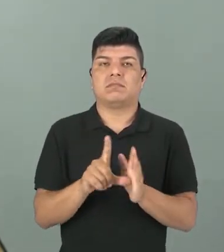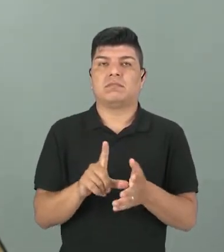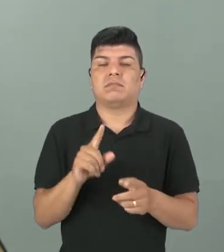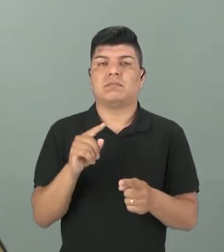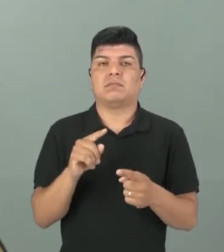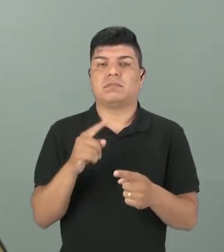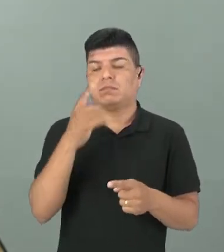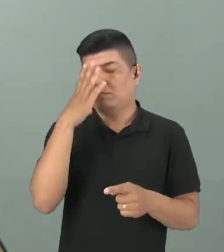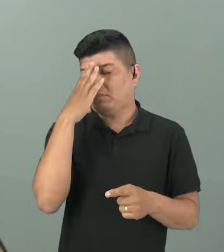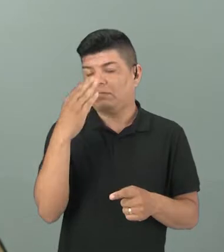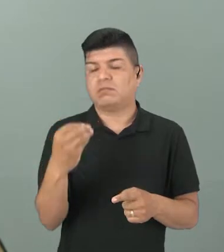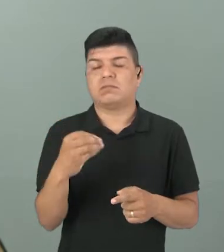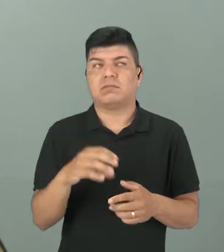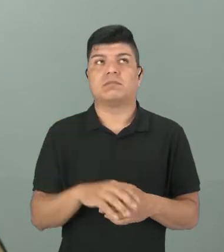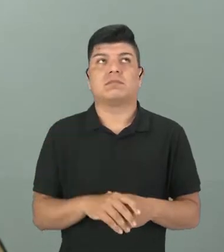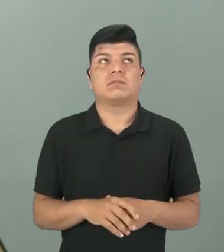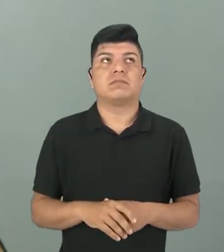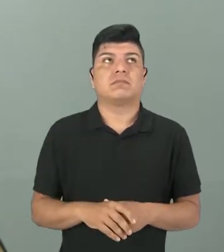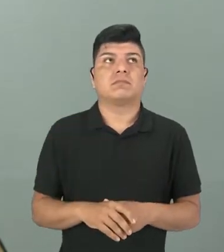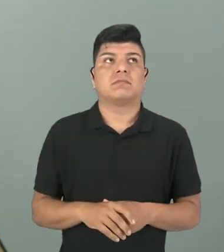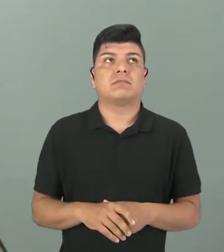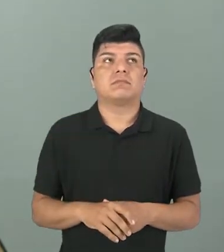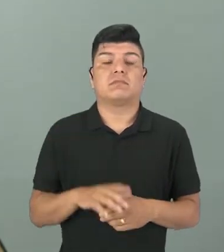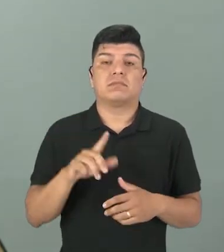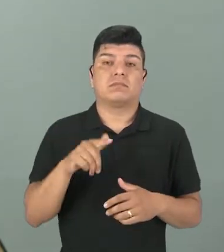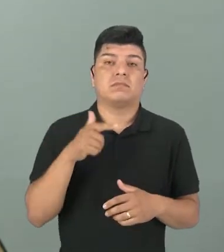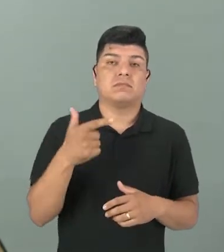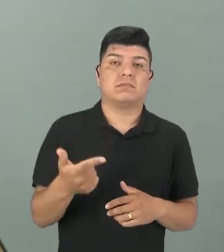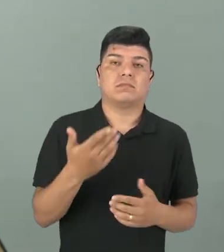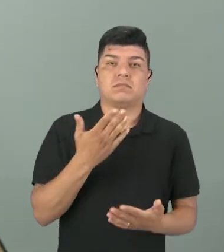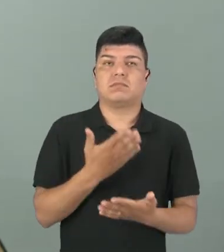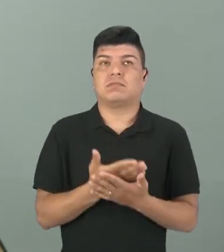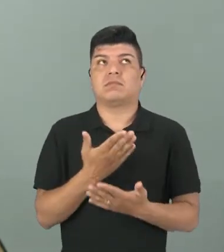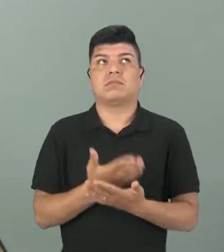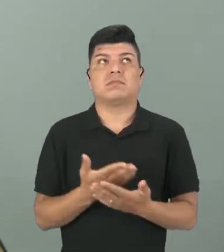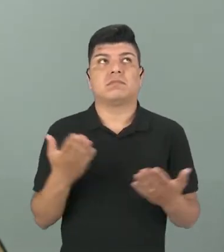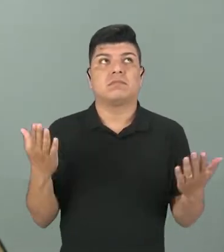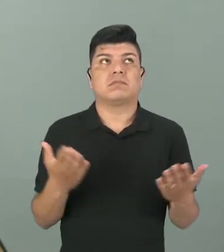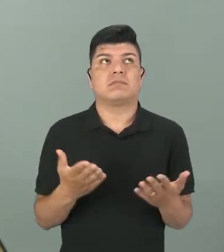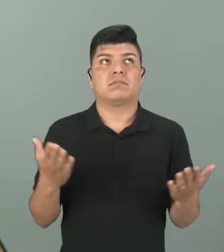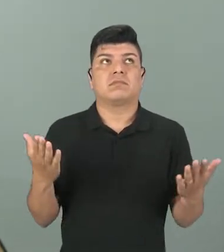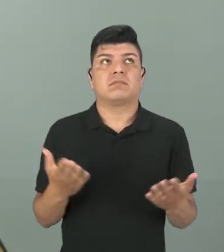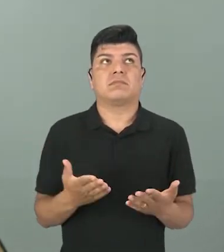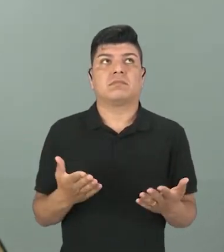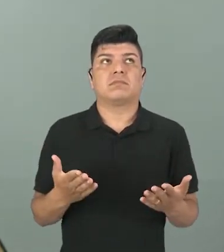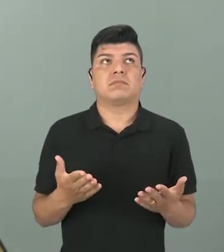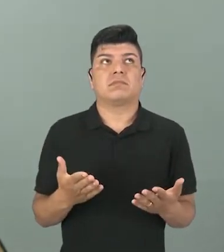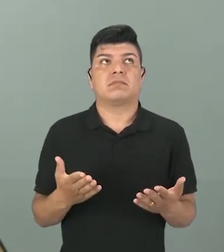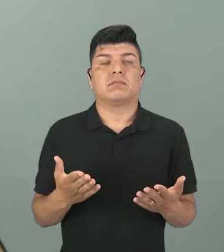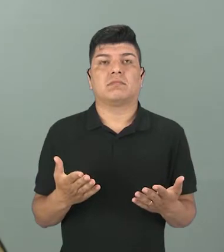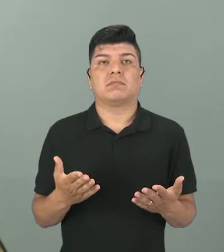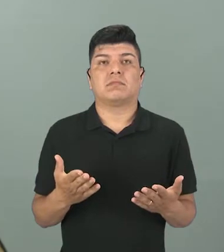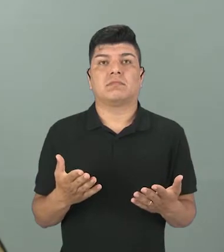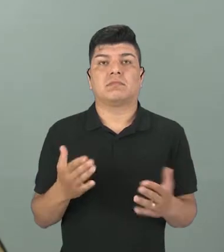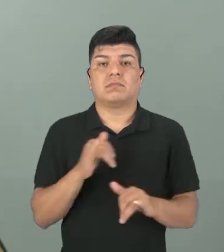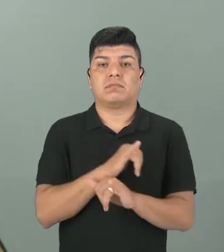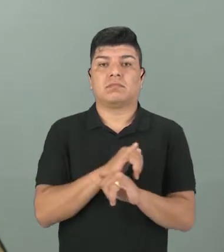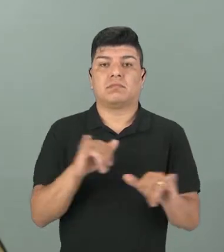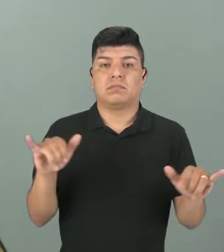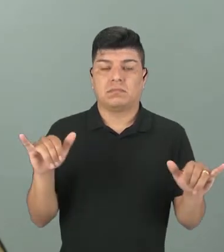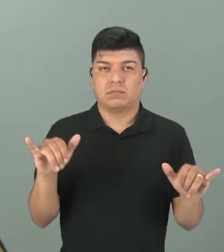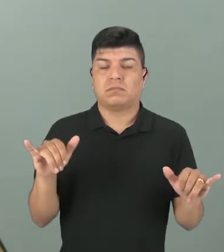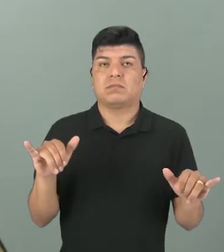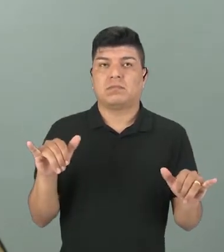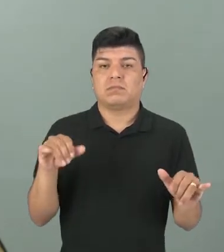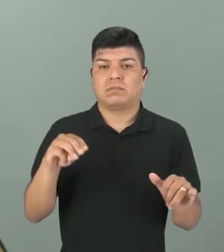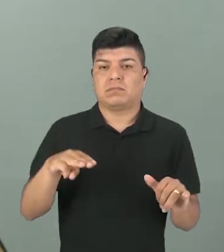uma foto, né? E depois nós vamos estudar hoje a manchete